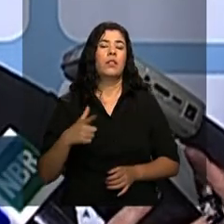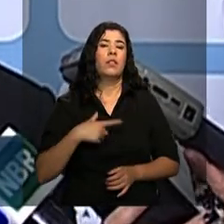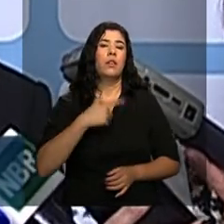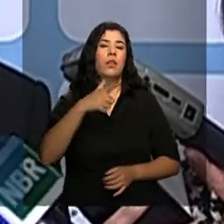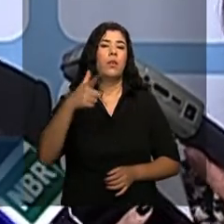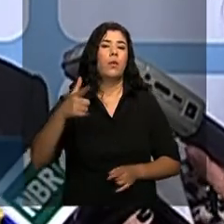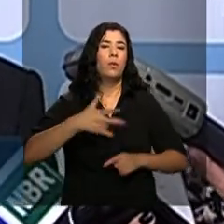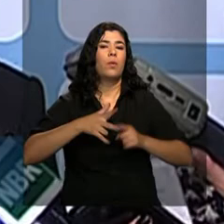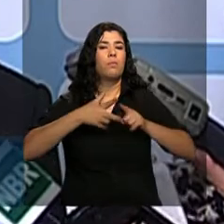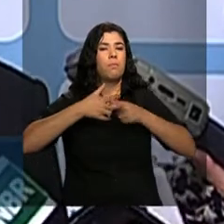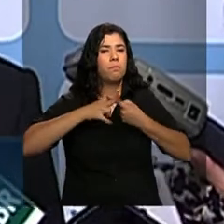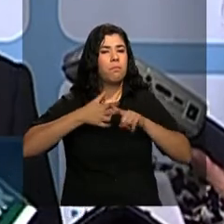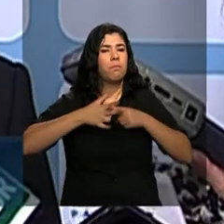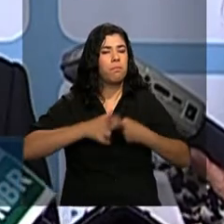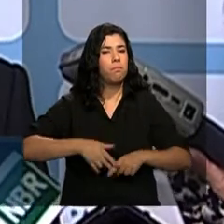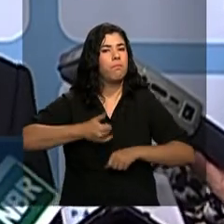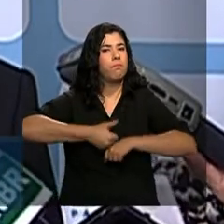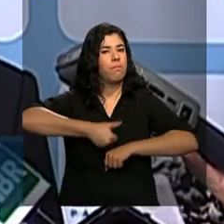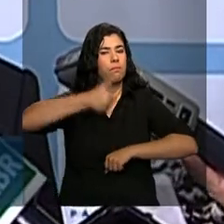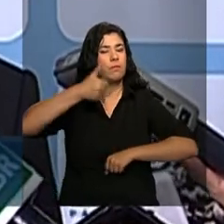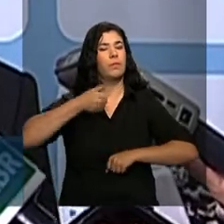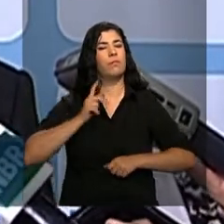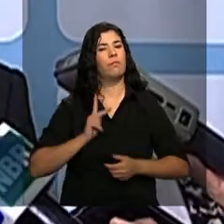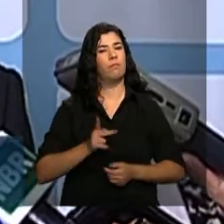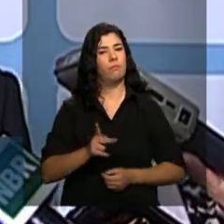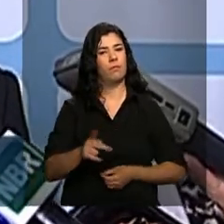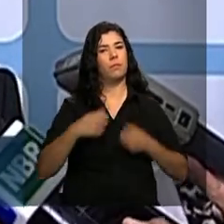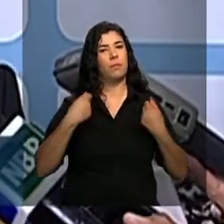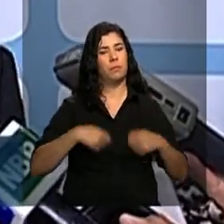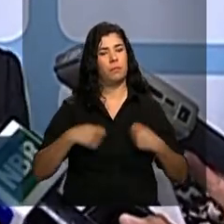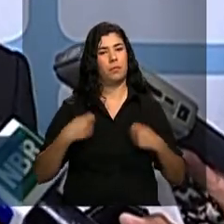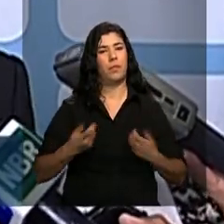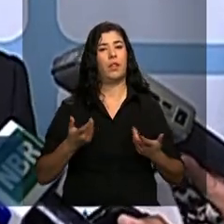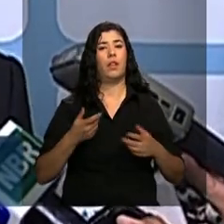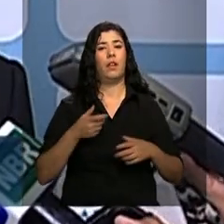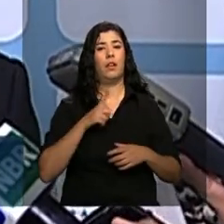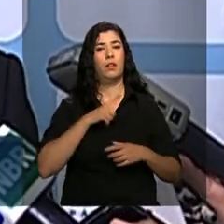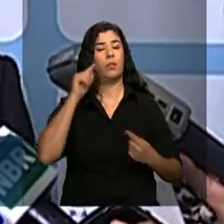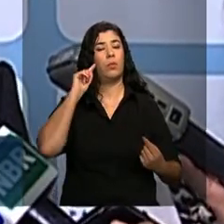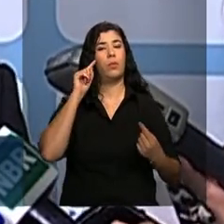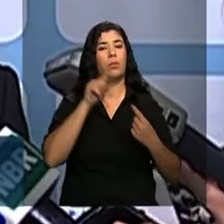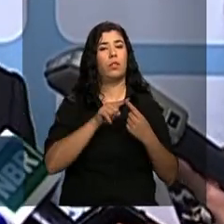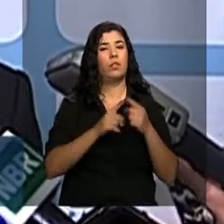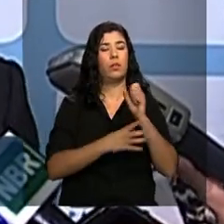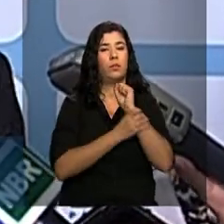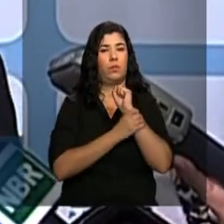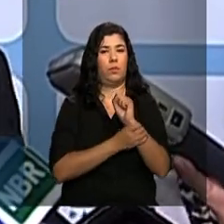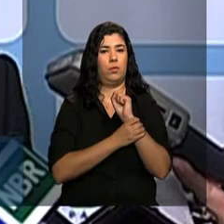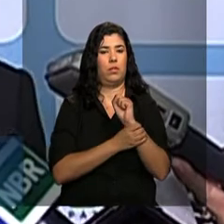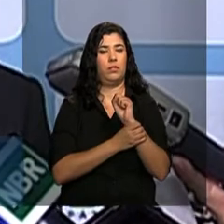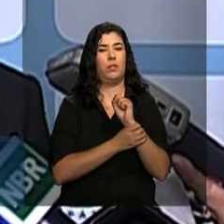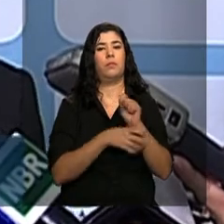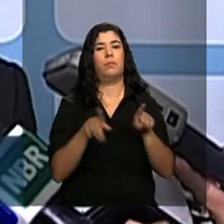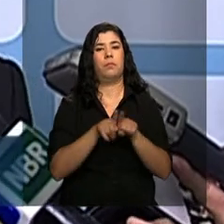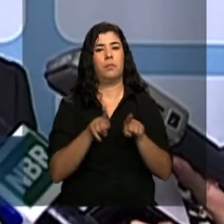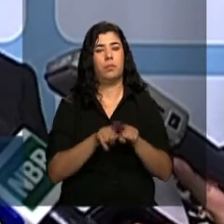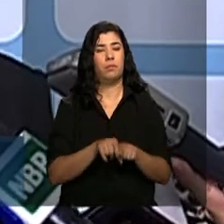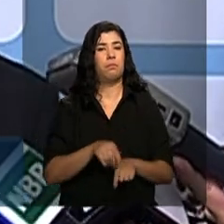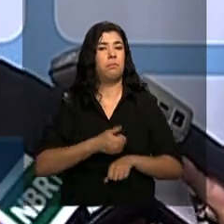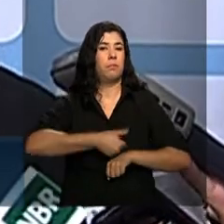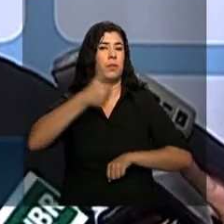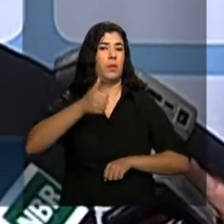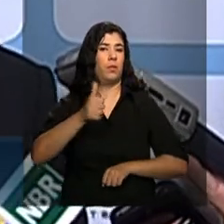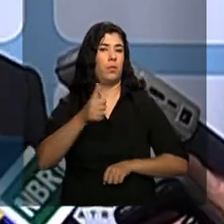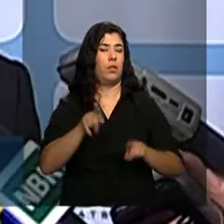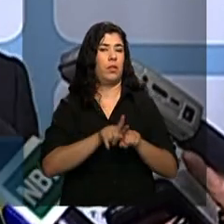fazer aprimoramentos constantes, né, do nosso trabalho, que é exatamente para poder garantir mais segurança, mais qualidade